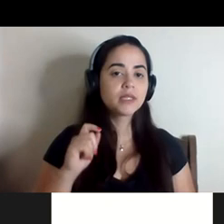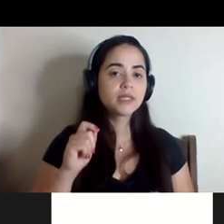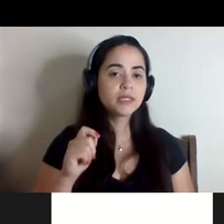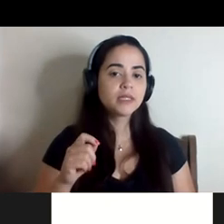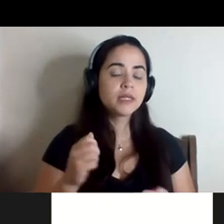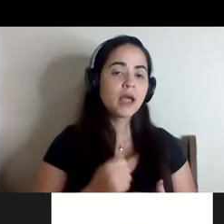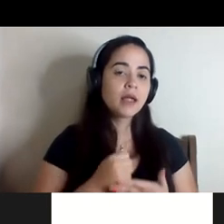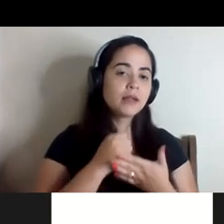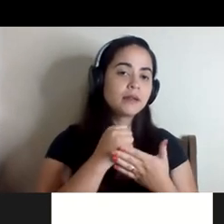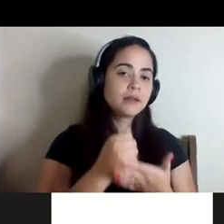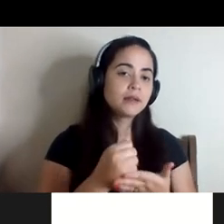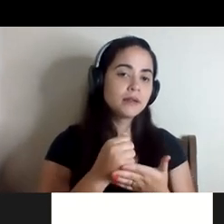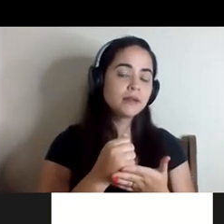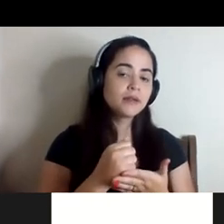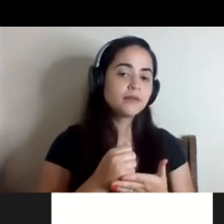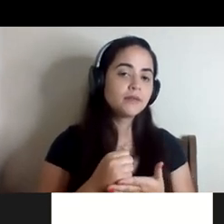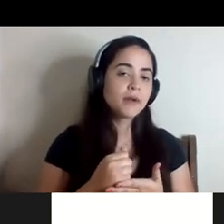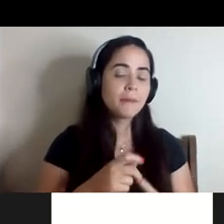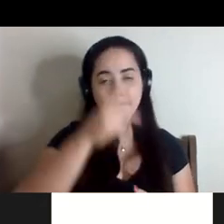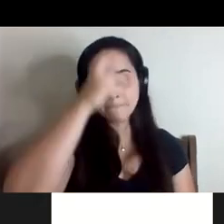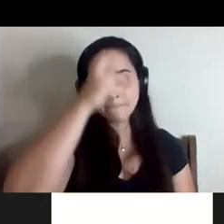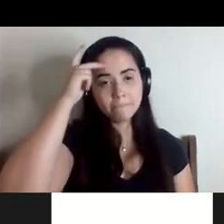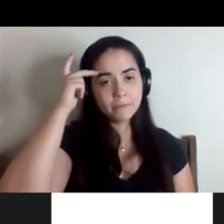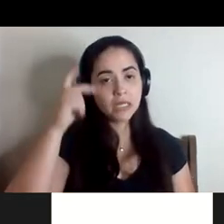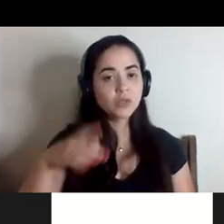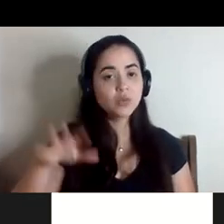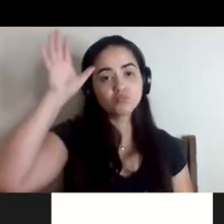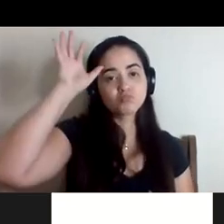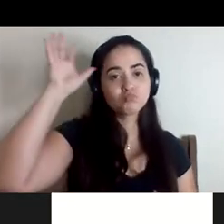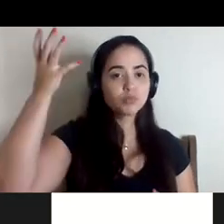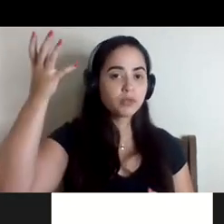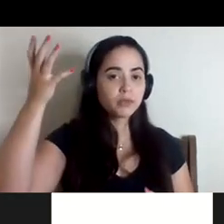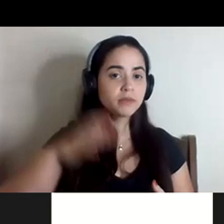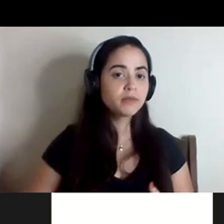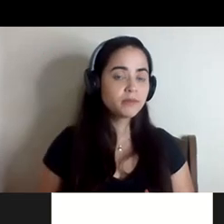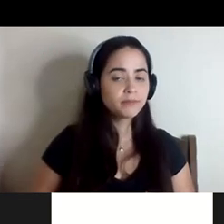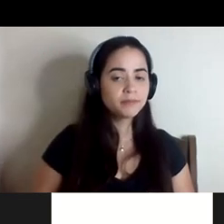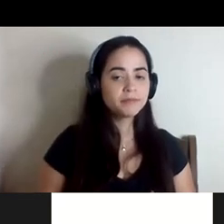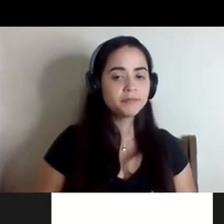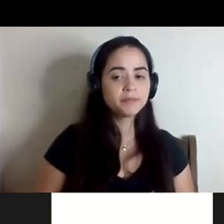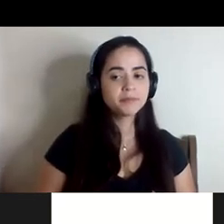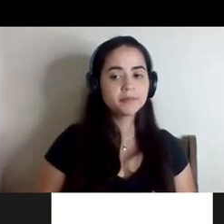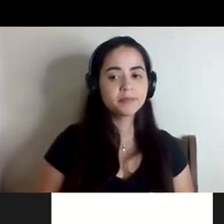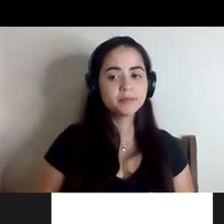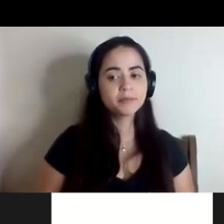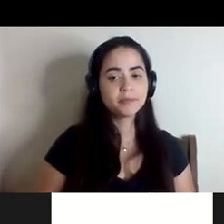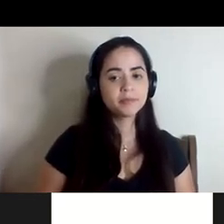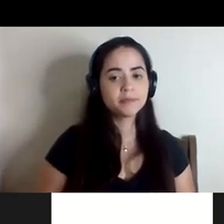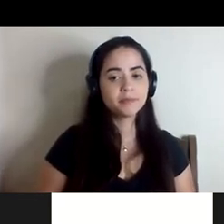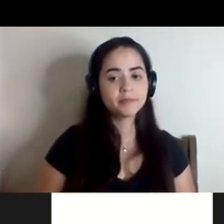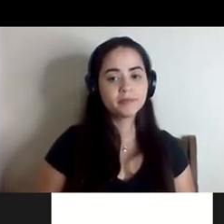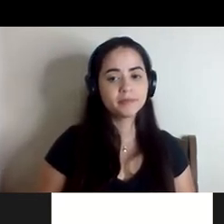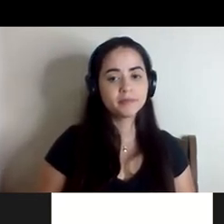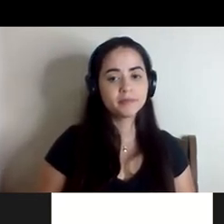que levam a determinadas decisões, que levam a determinados encaminhamentos. Então,